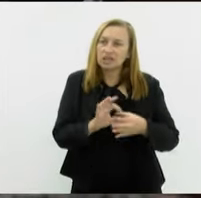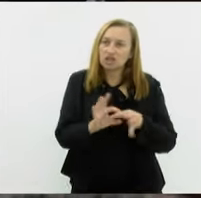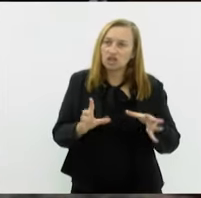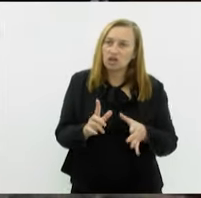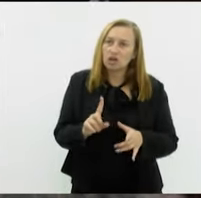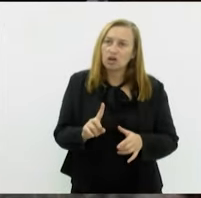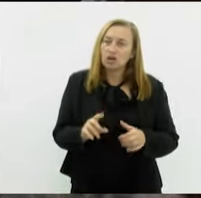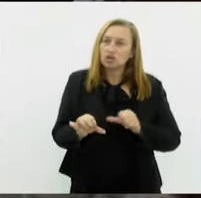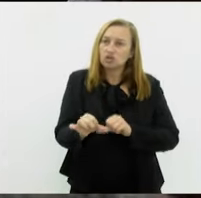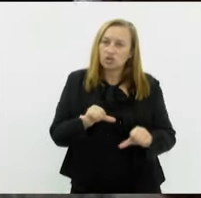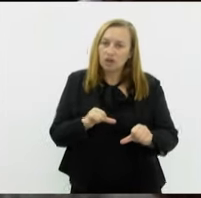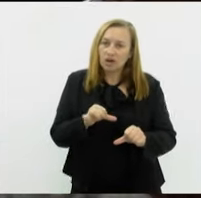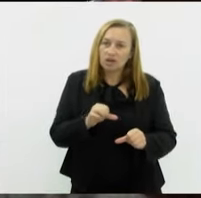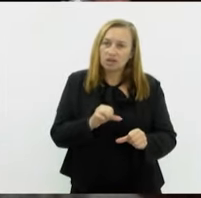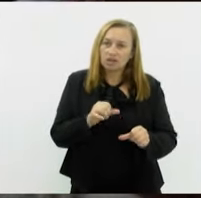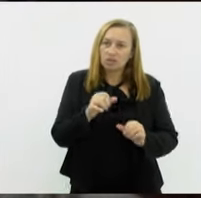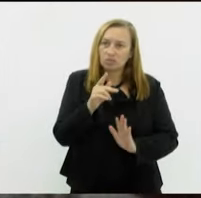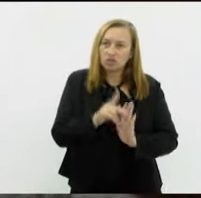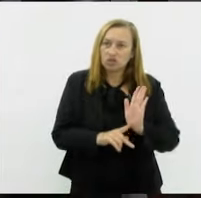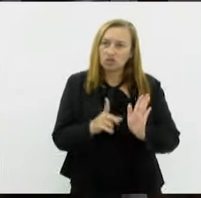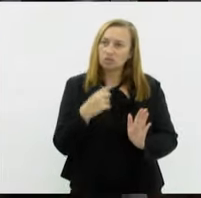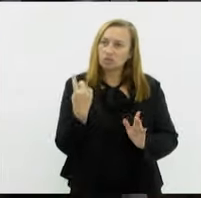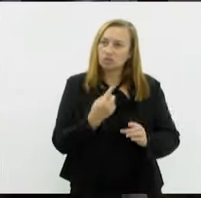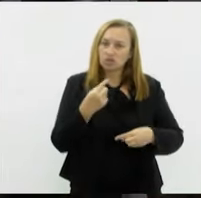próximo projeto enquanto a gente dialoga, presidente.